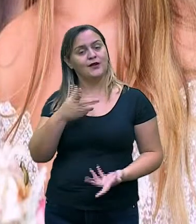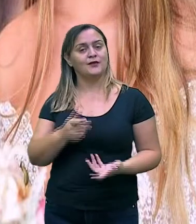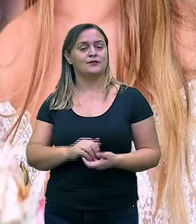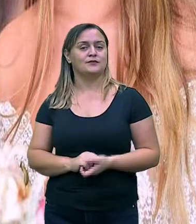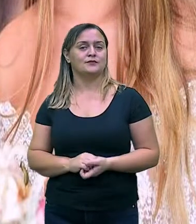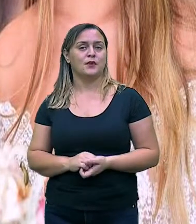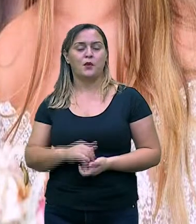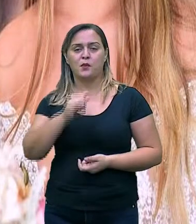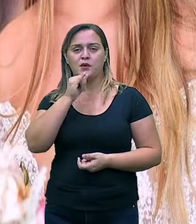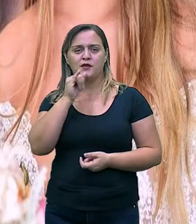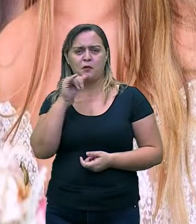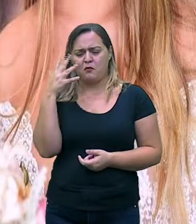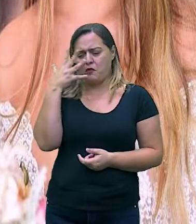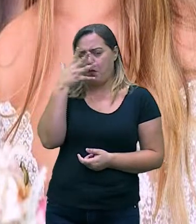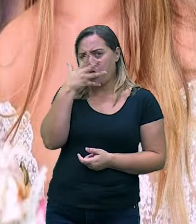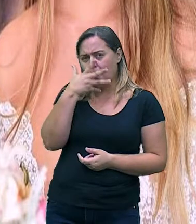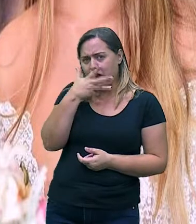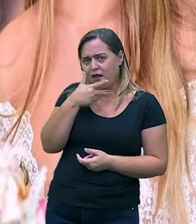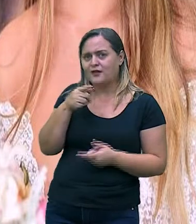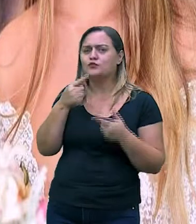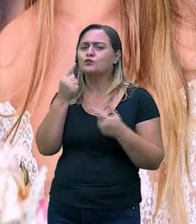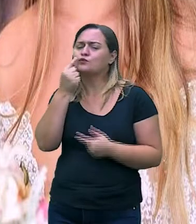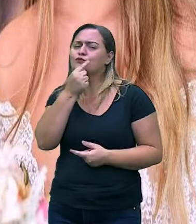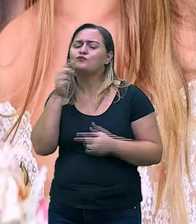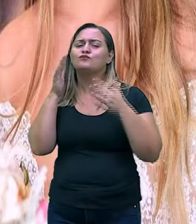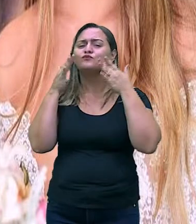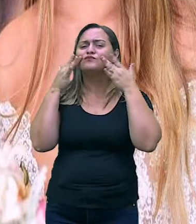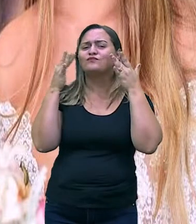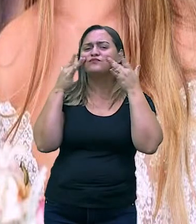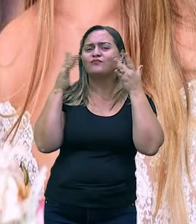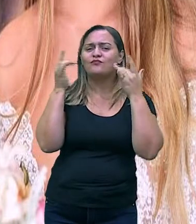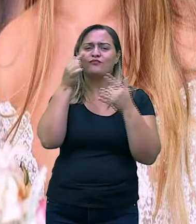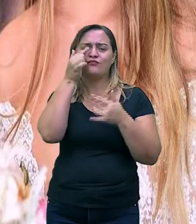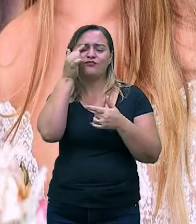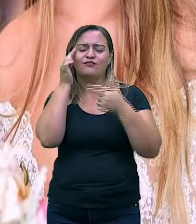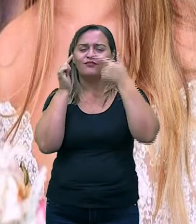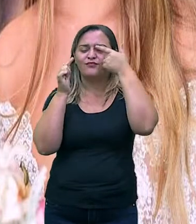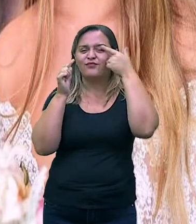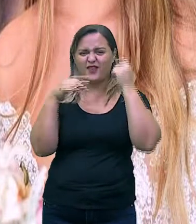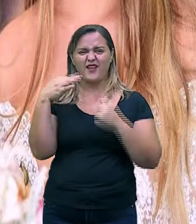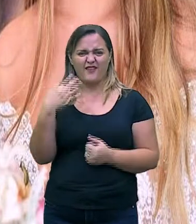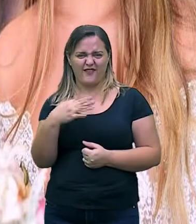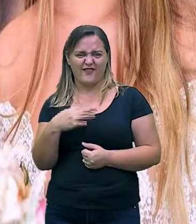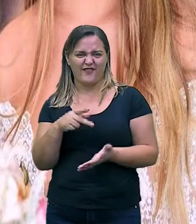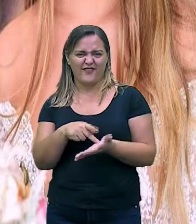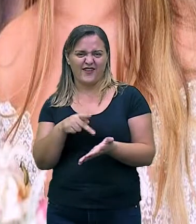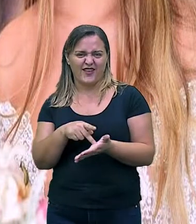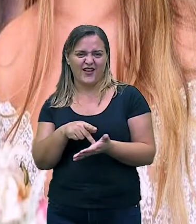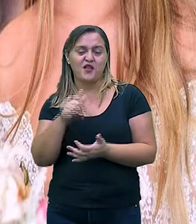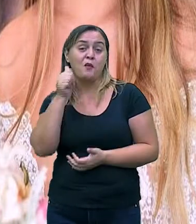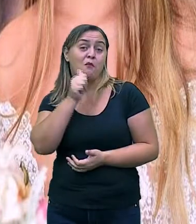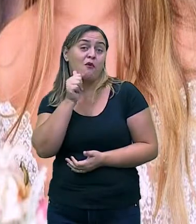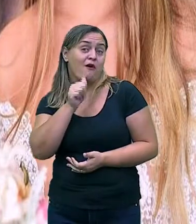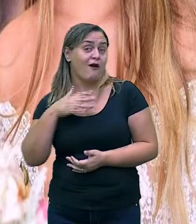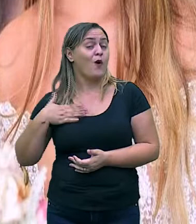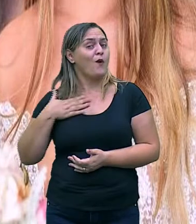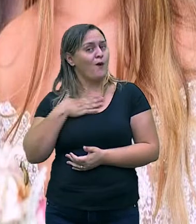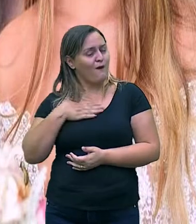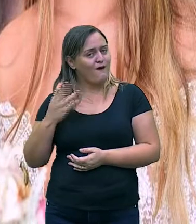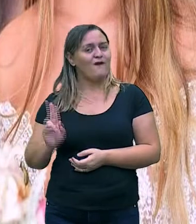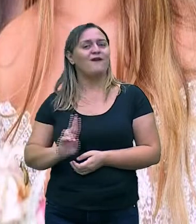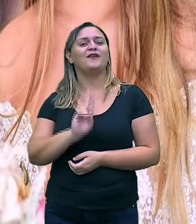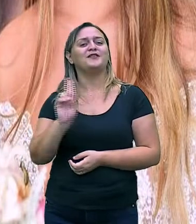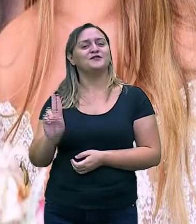de embelezar, como na maquiagem. Quem não gosta, né? As mulheres, principalmente, que usam de